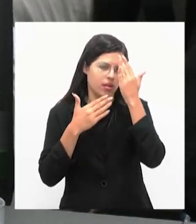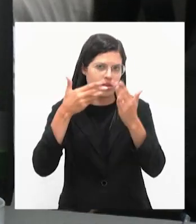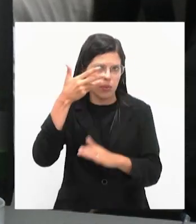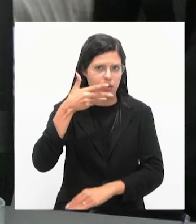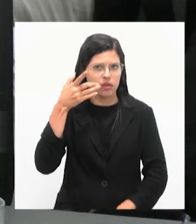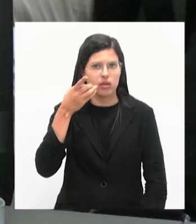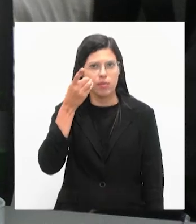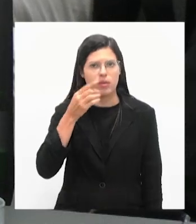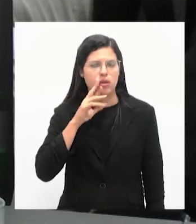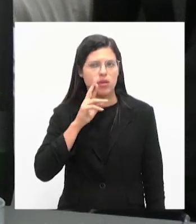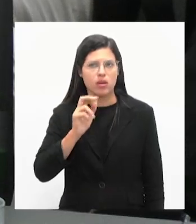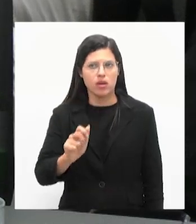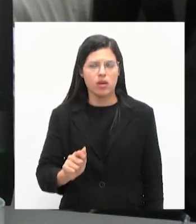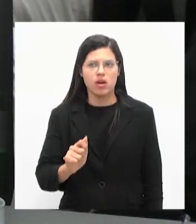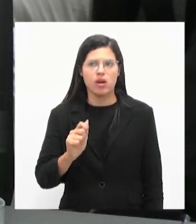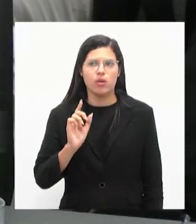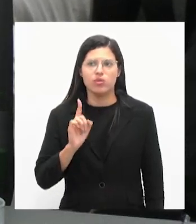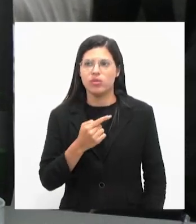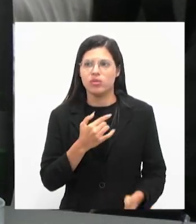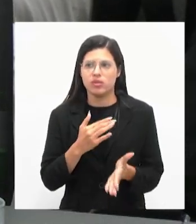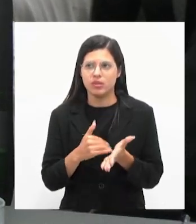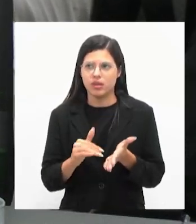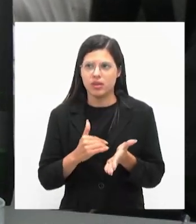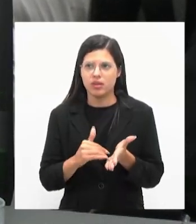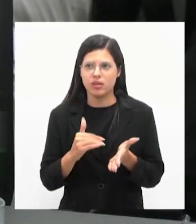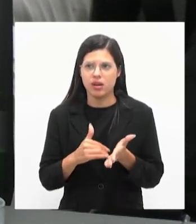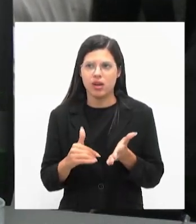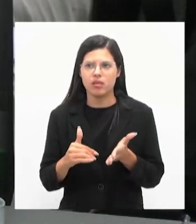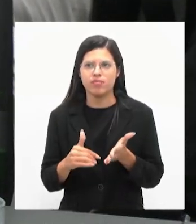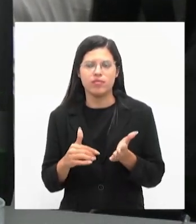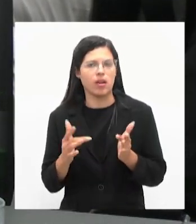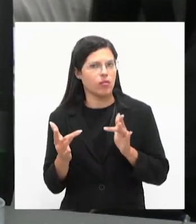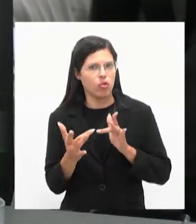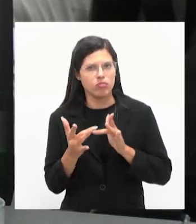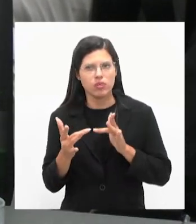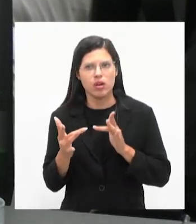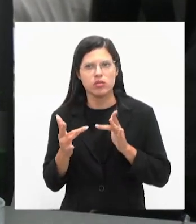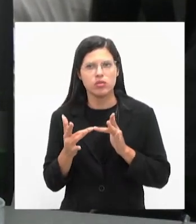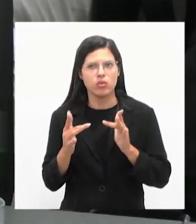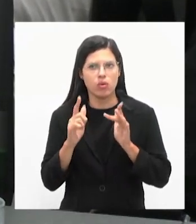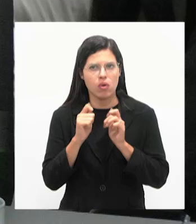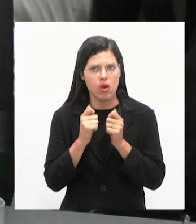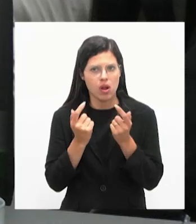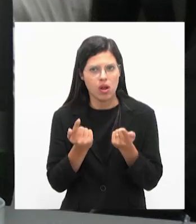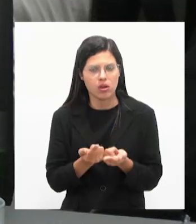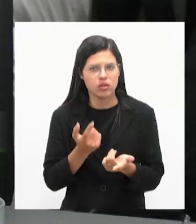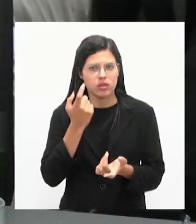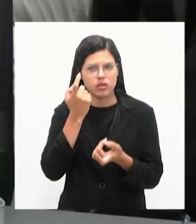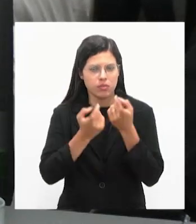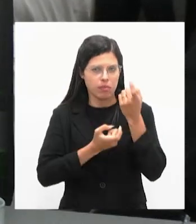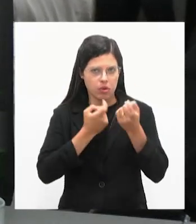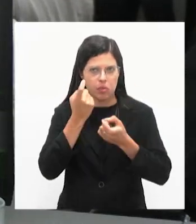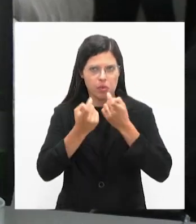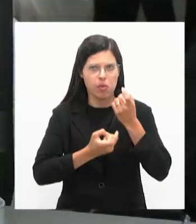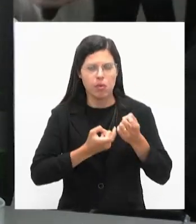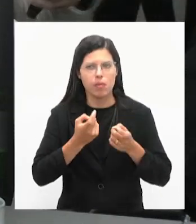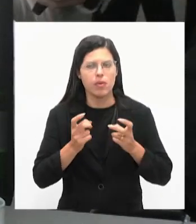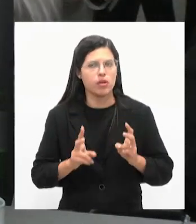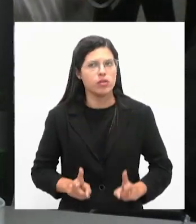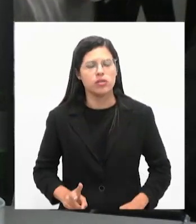Nosso secretário está muito próximo ao parlamento sempre, ele se preocupa, está